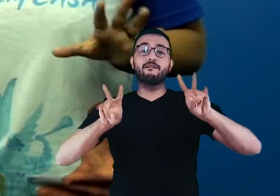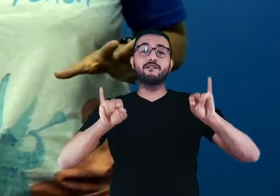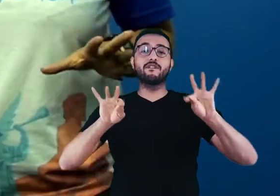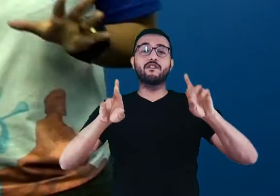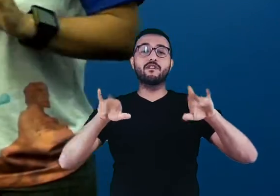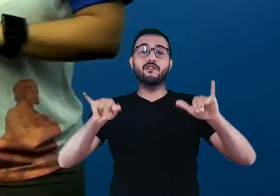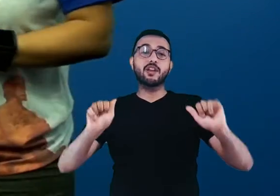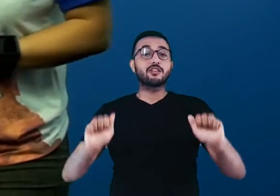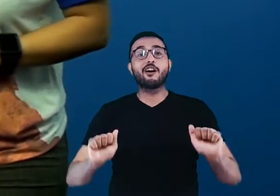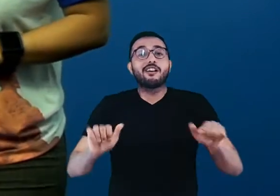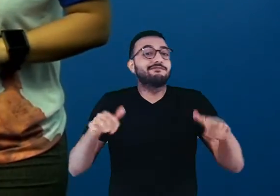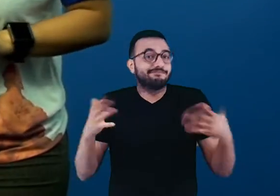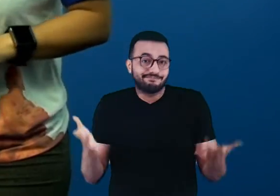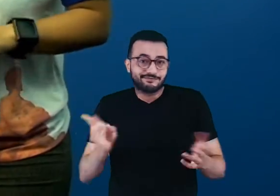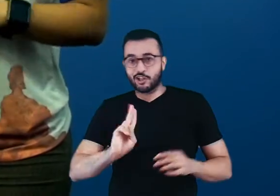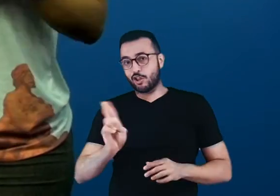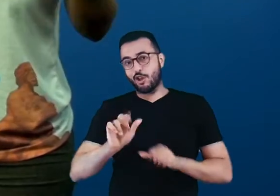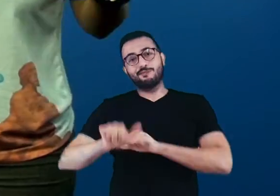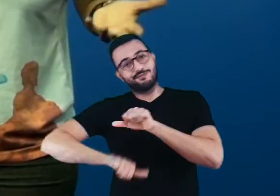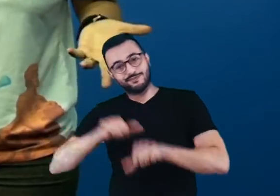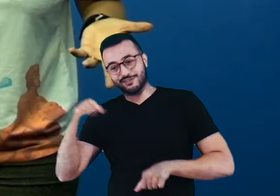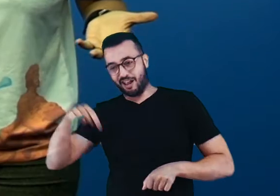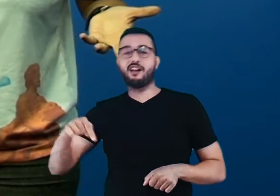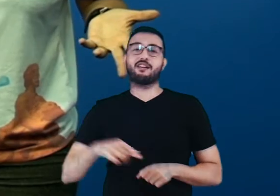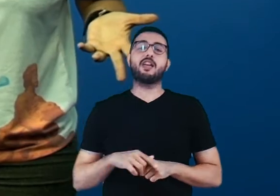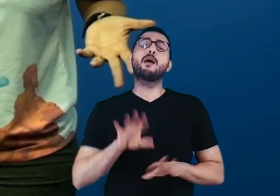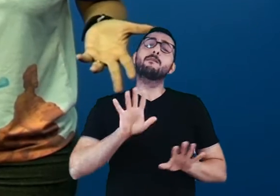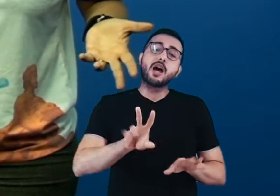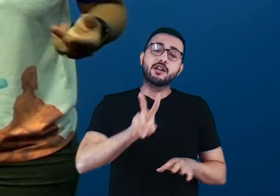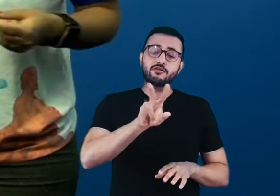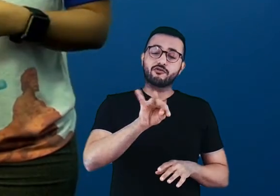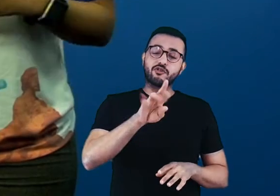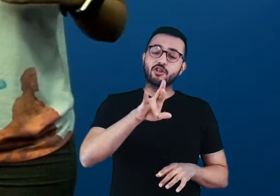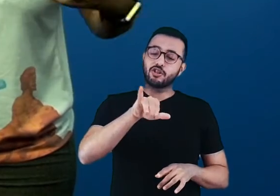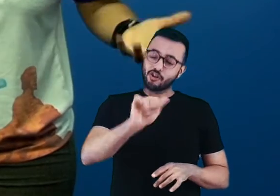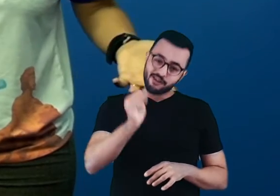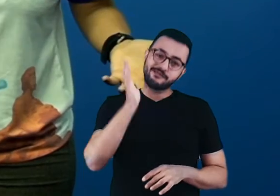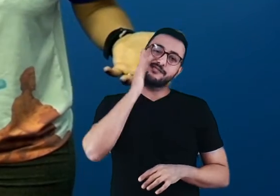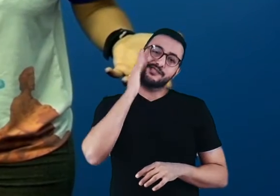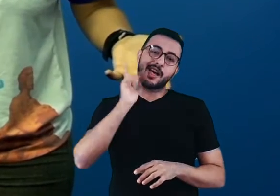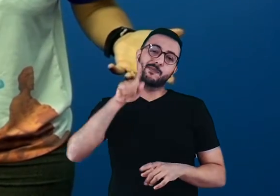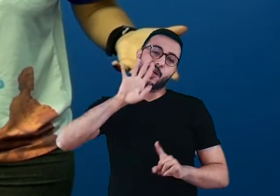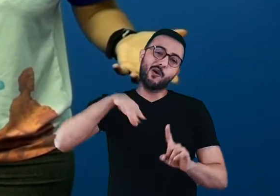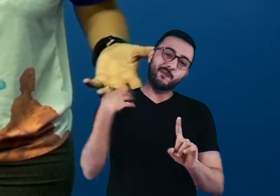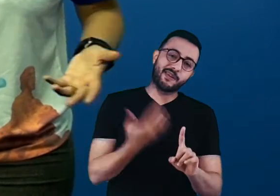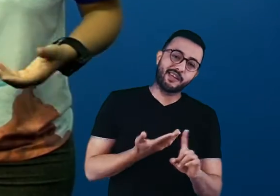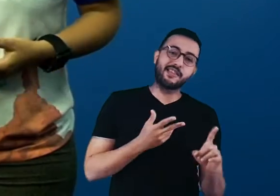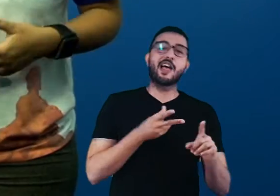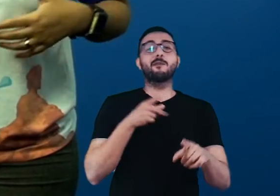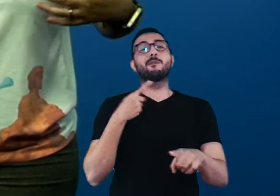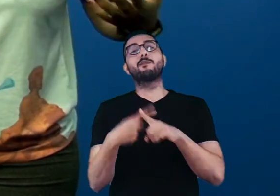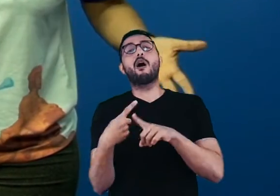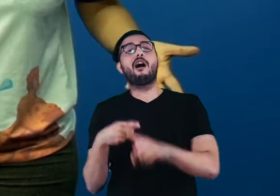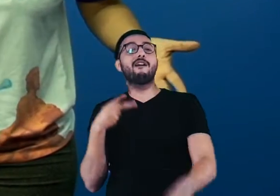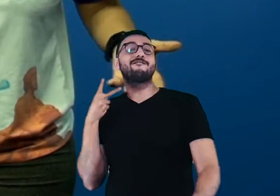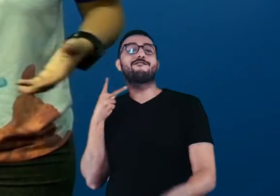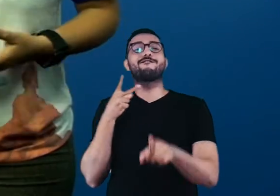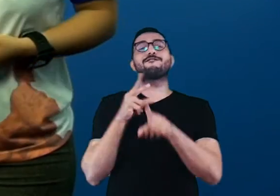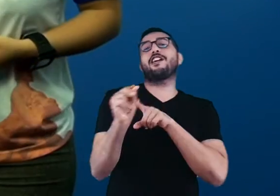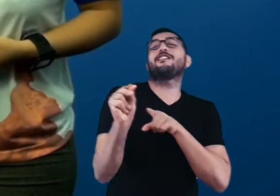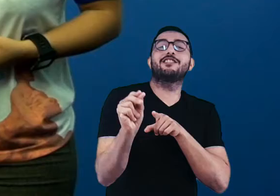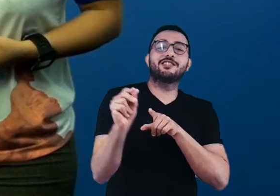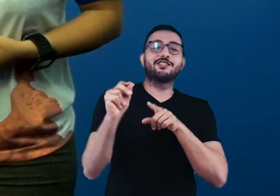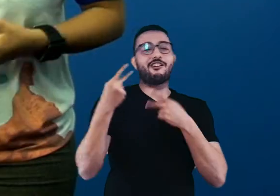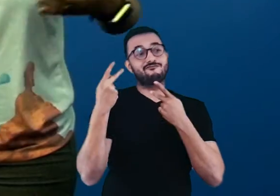por isso que seu nome foi modificado, tá? Mas o nome Vitória a gente sabe muito bem que foi em homenagem à vitória, né, dos